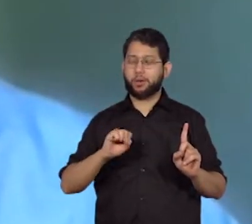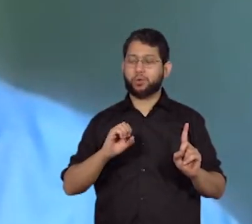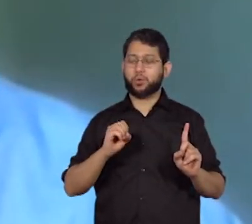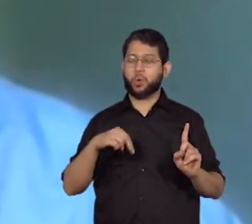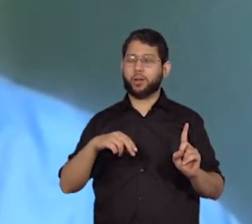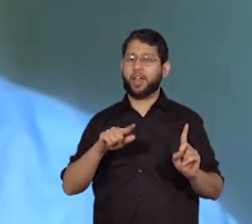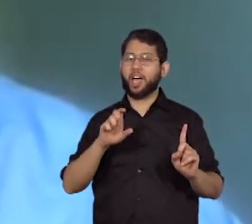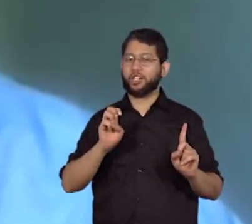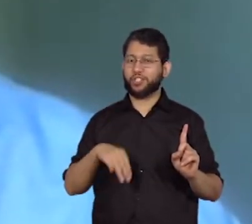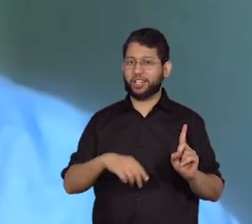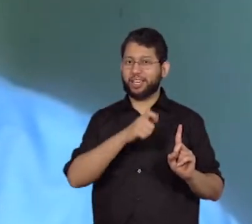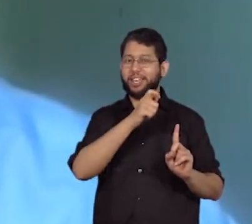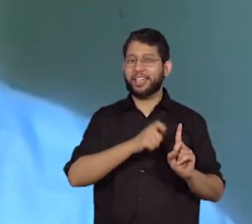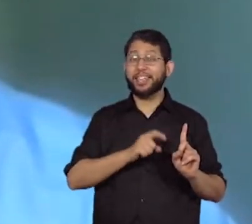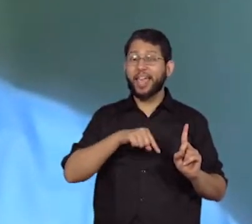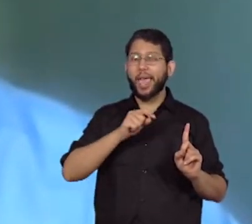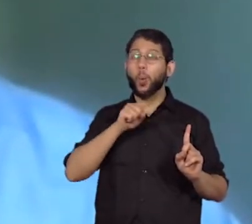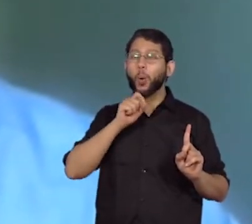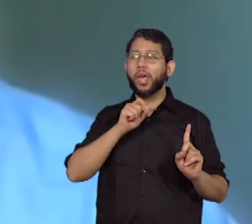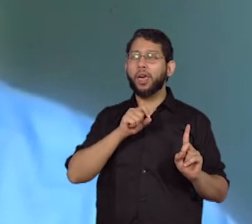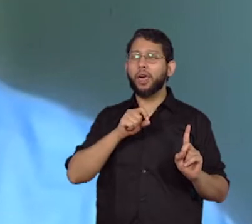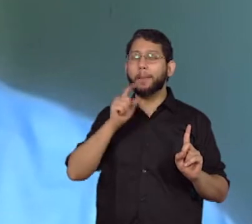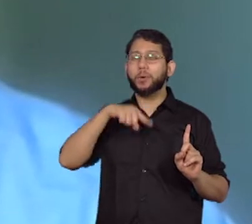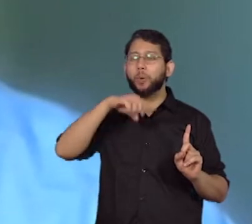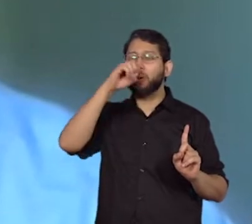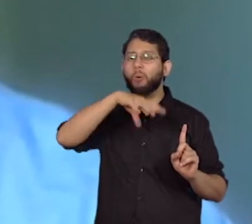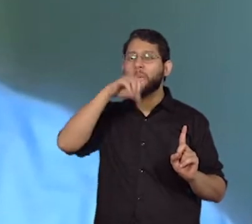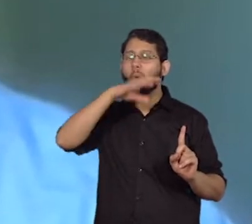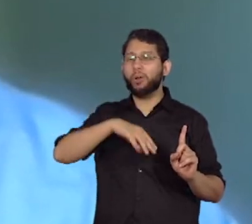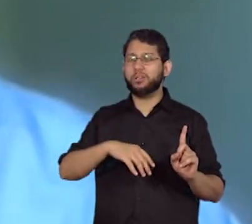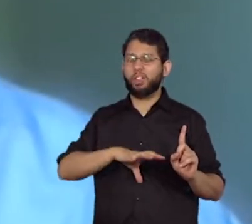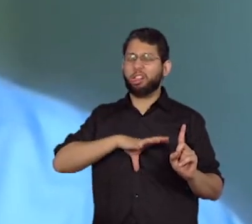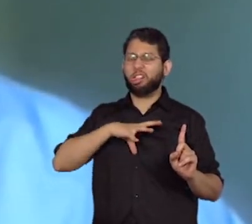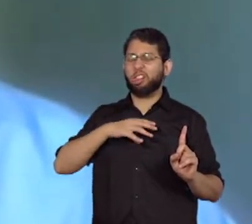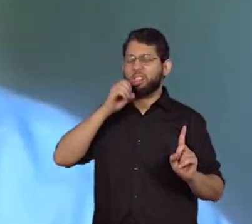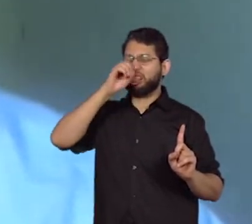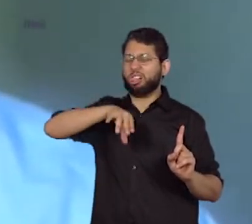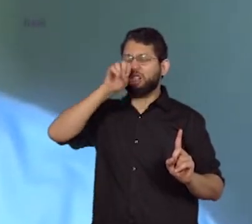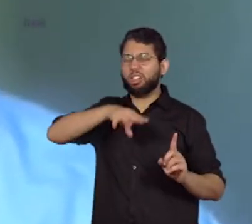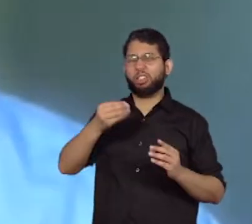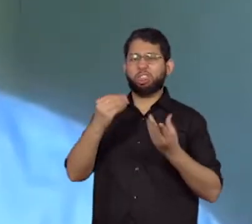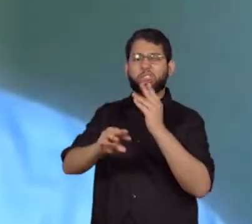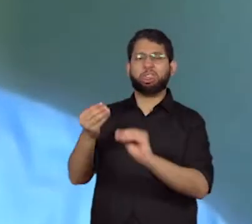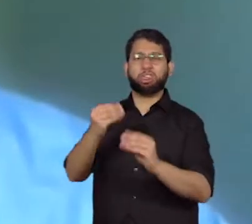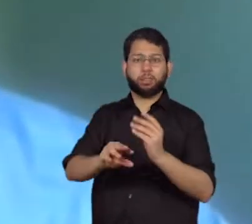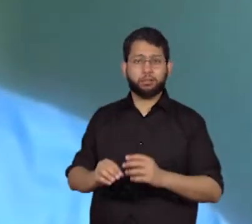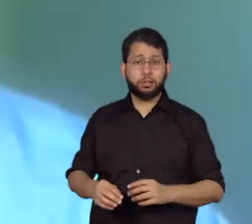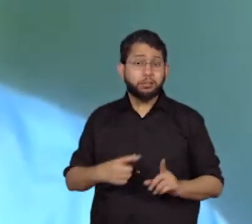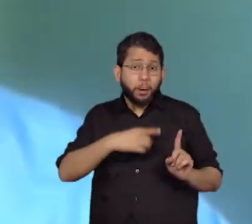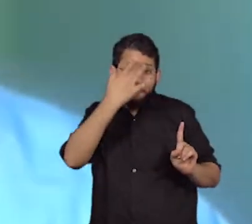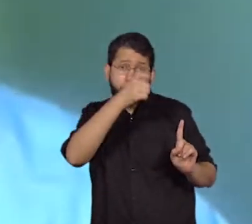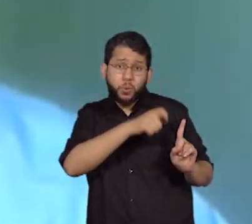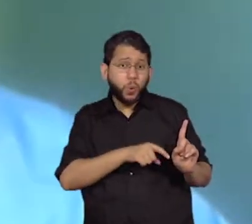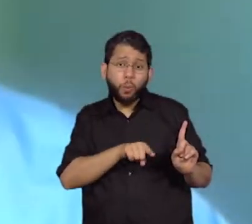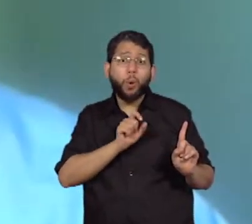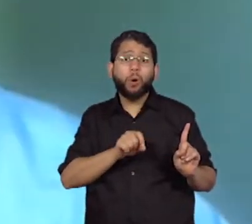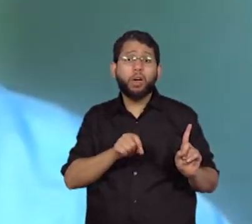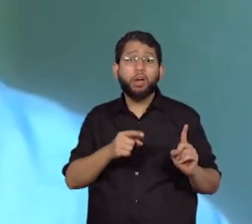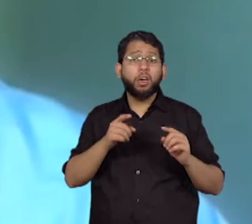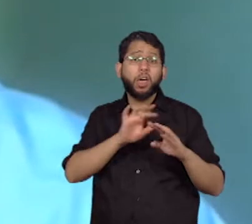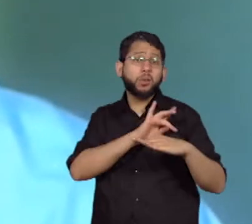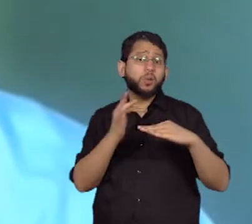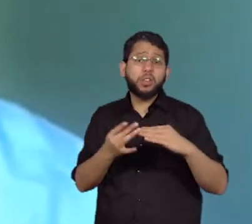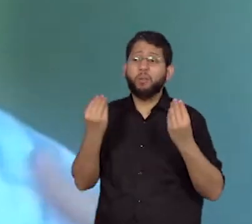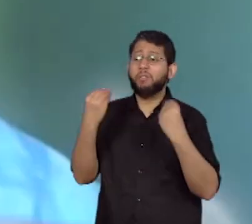ele era mais discreto, que é o troll, né? É a pessoa que basicamente vai para a rede social para te atacar.